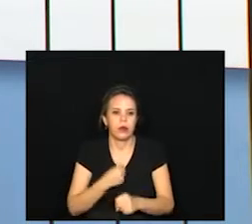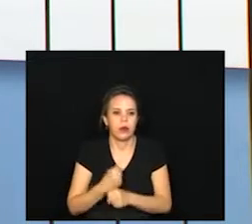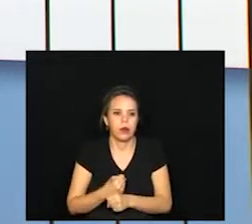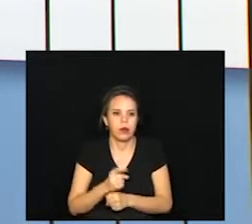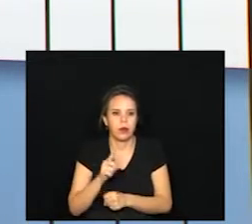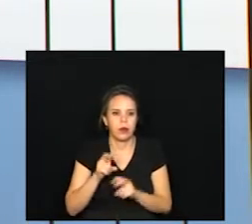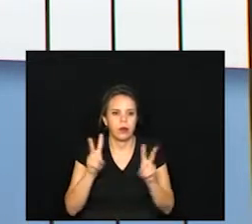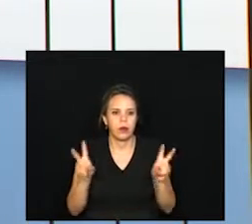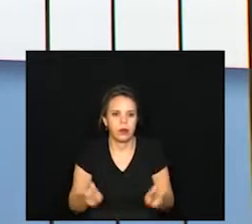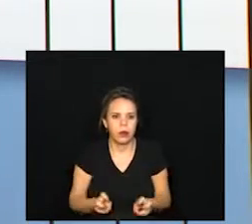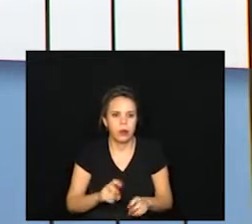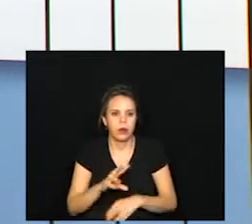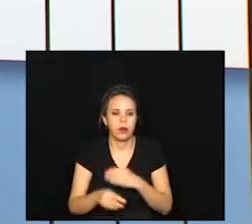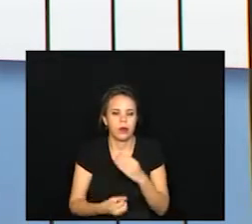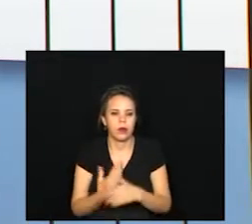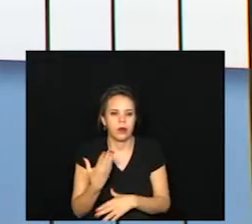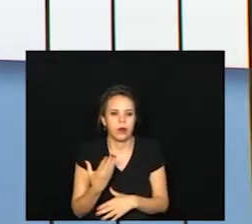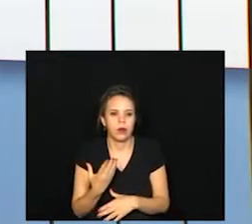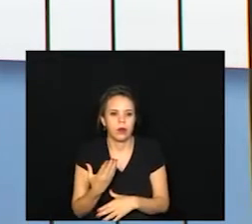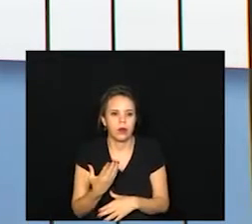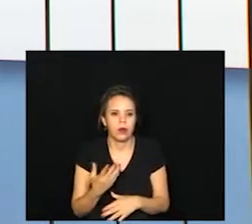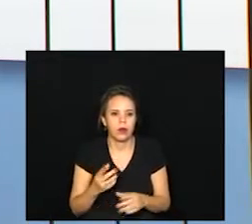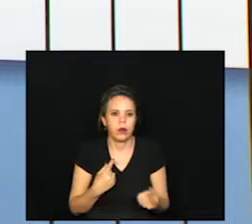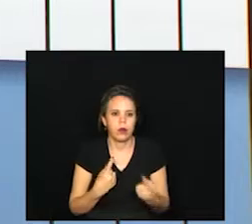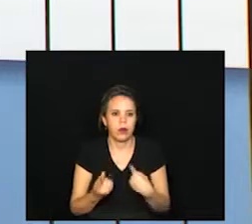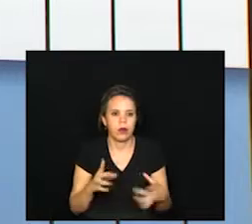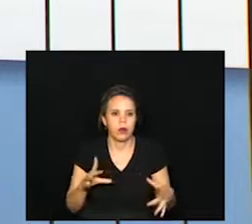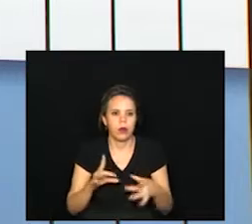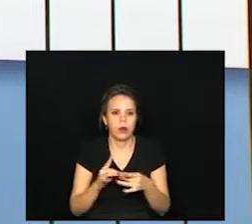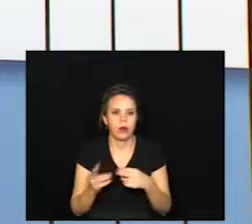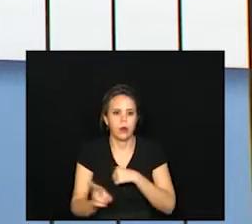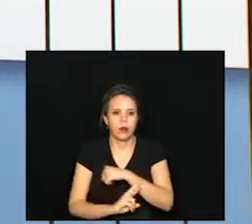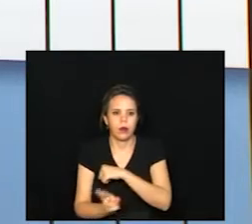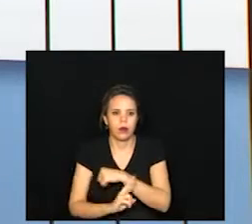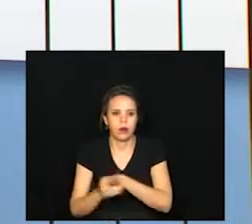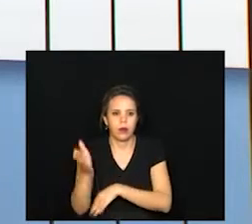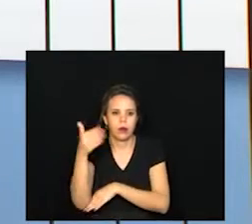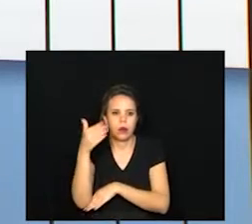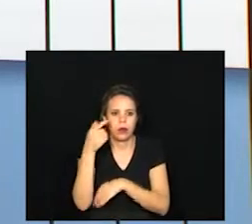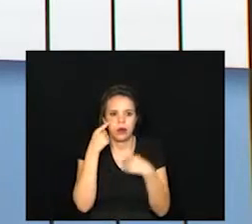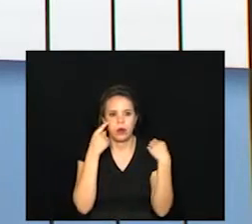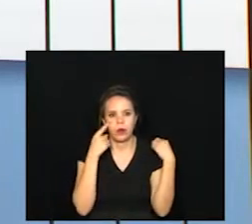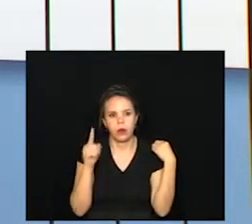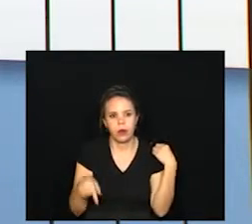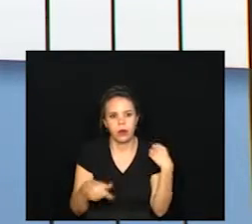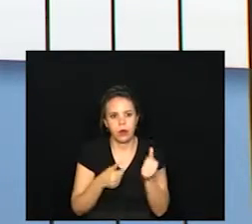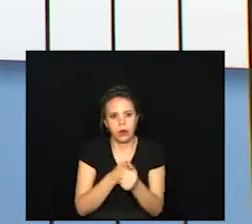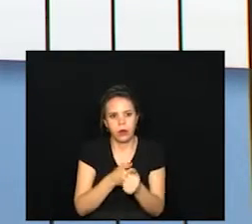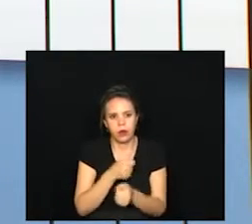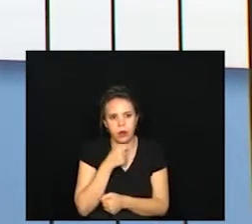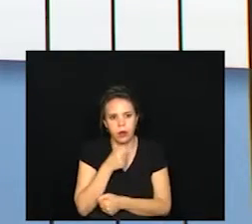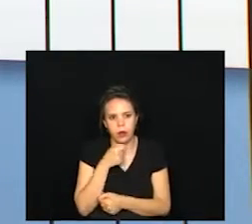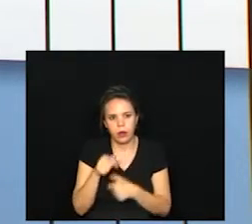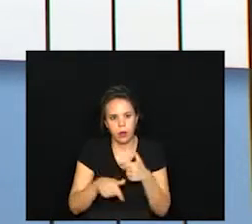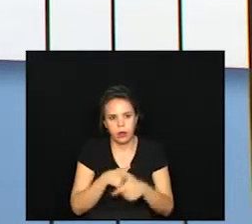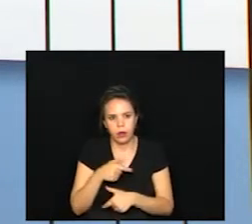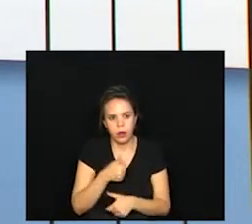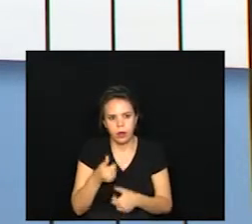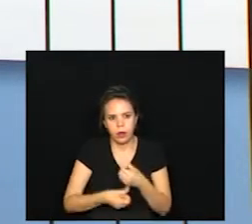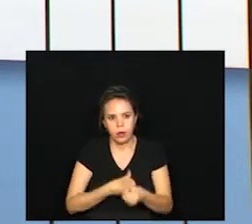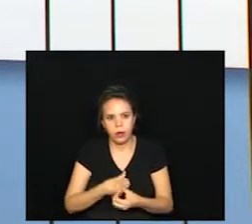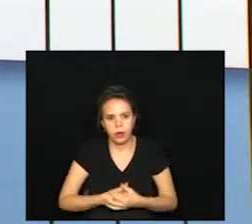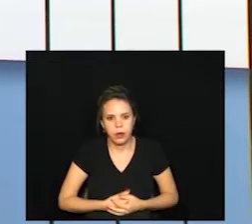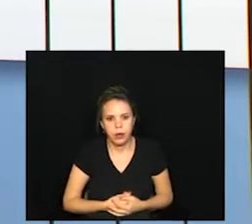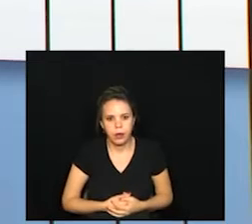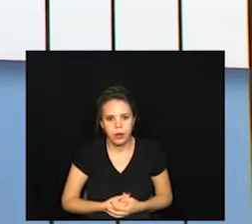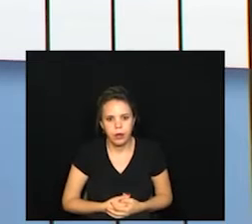é sobre a instalação das alças de acesso da rodovia dos Bandeirantes. Acompanhe como foi o trabalho no primeiro